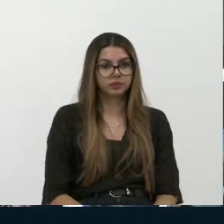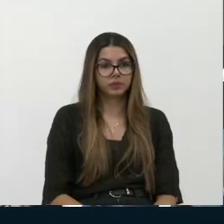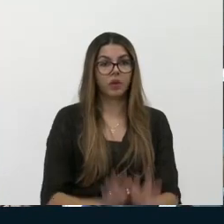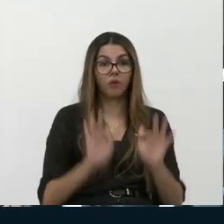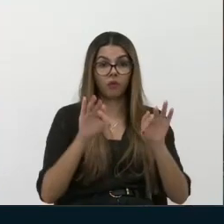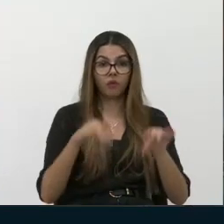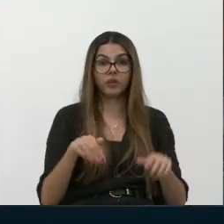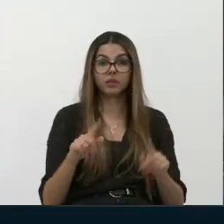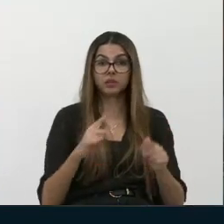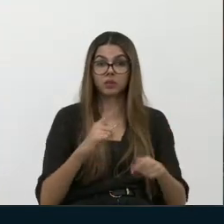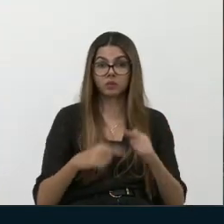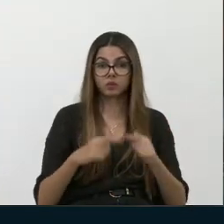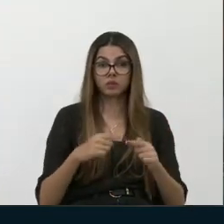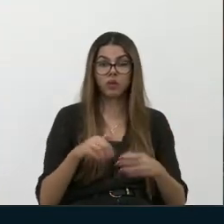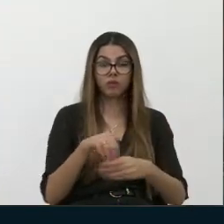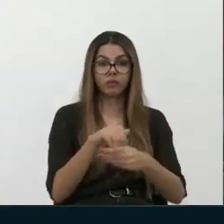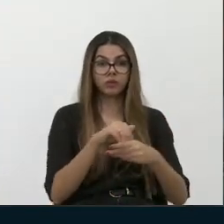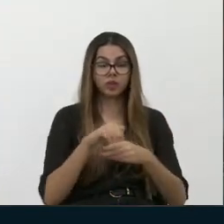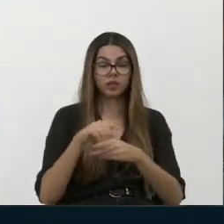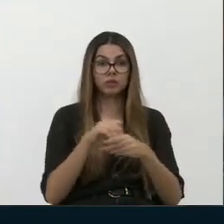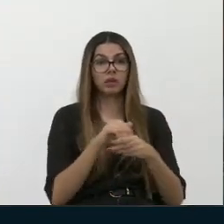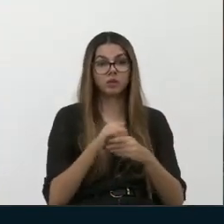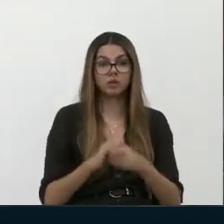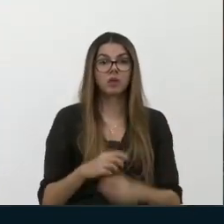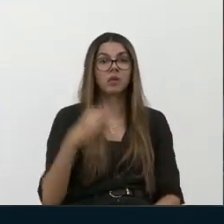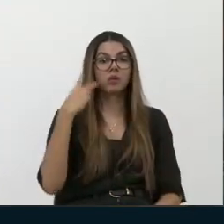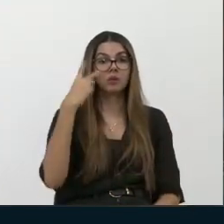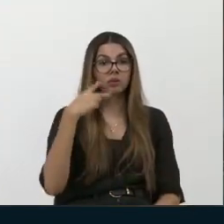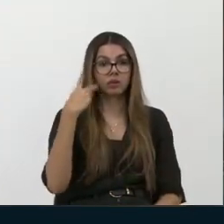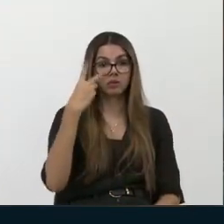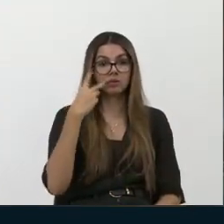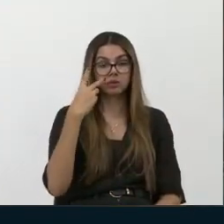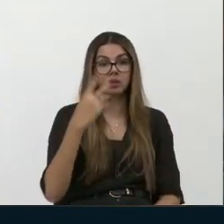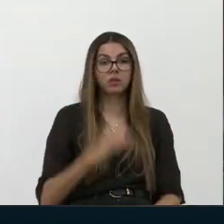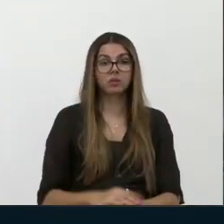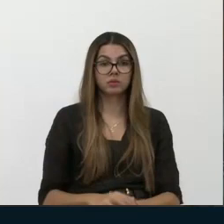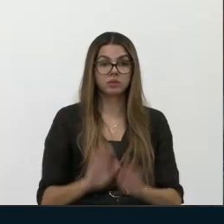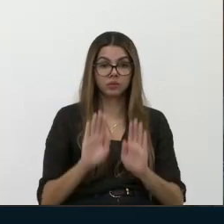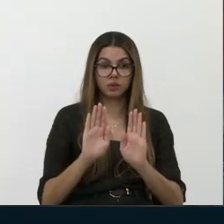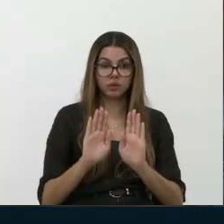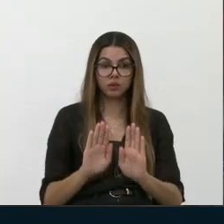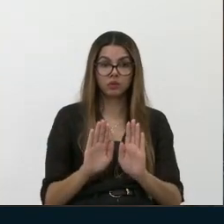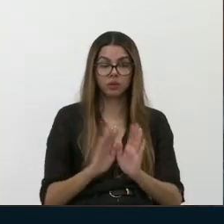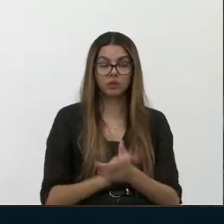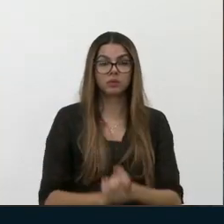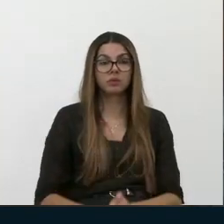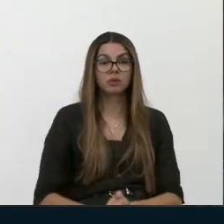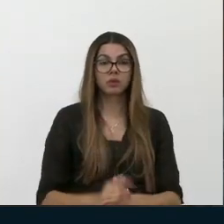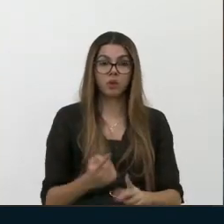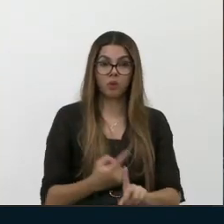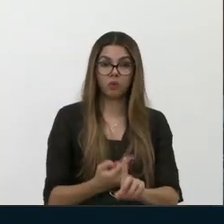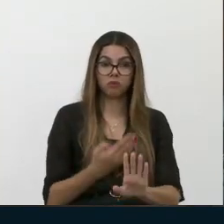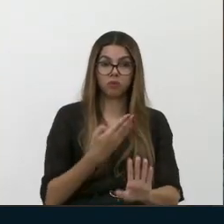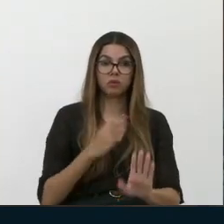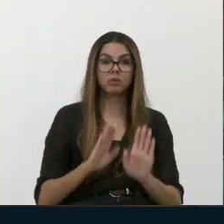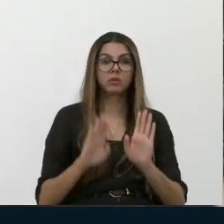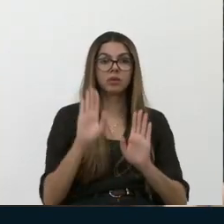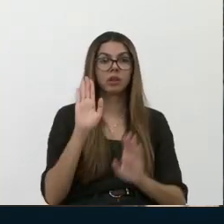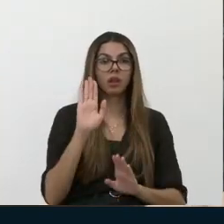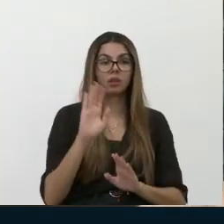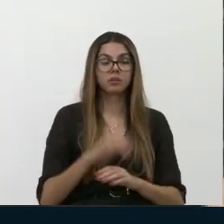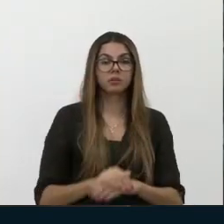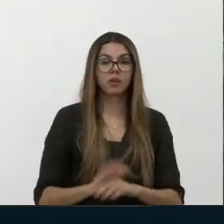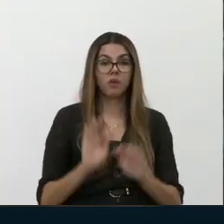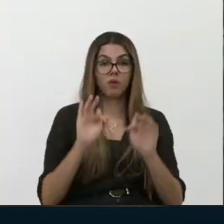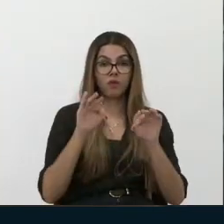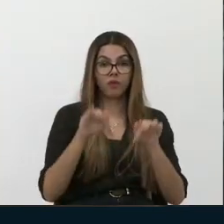Encerrada a discussão, em votação. Os vereadores favoráveis permaneçam como estão e os contrários se manifestem.